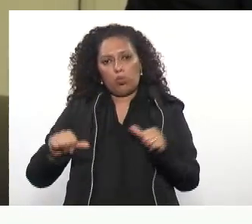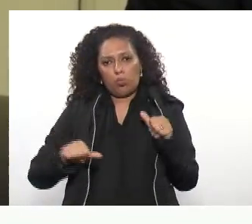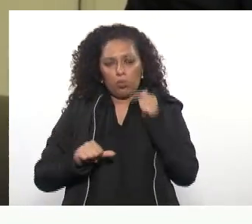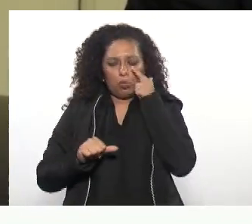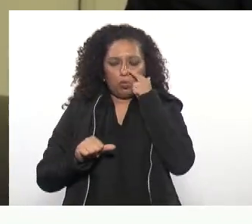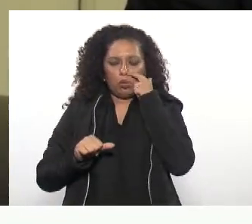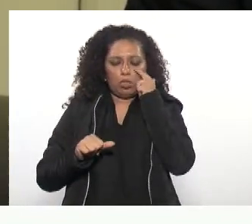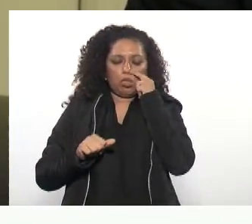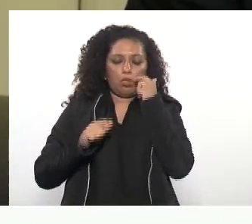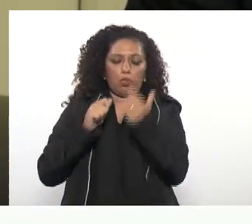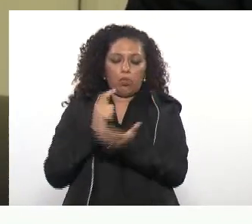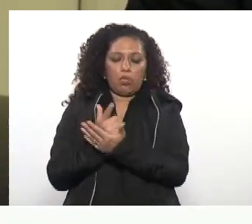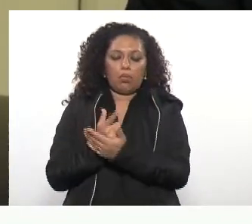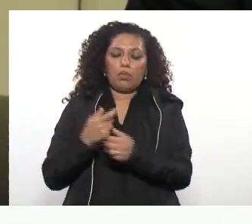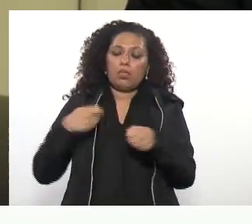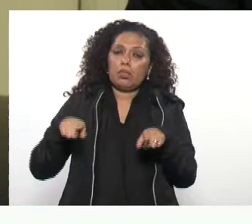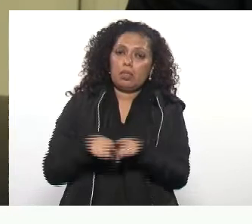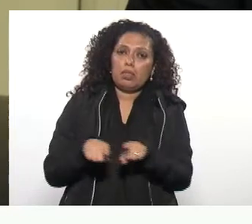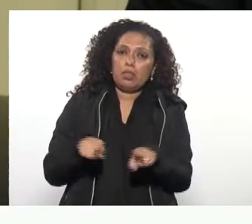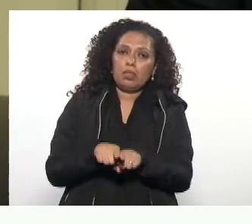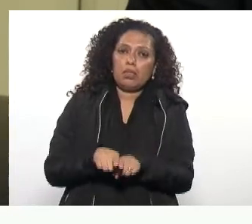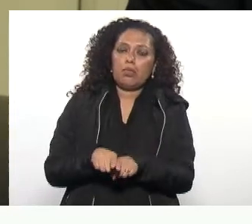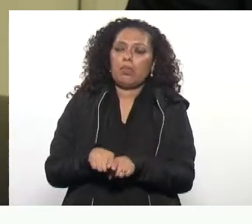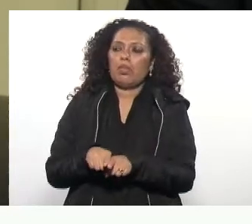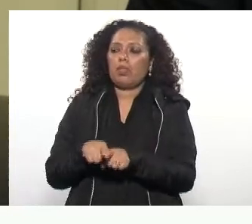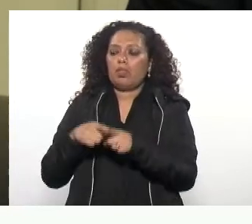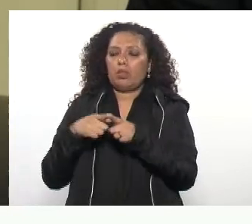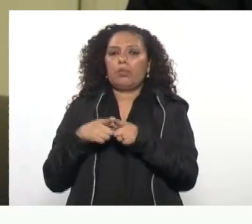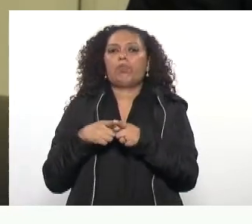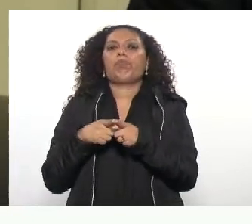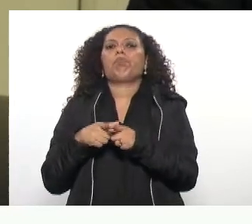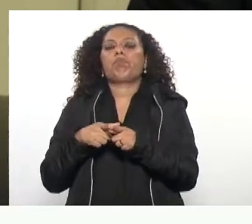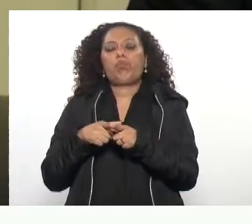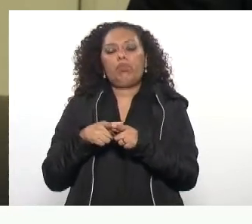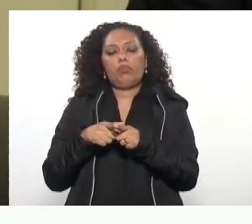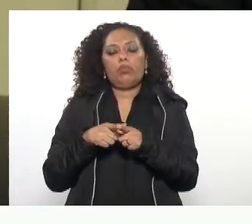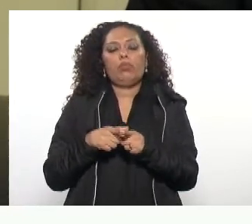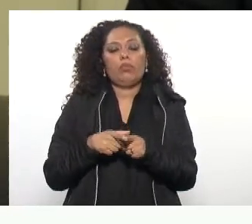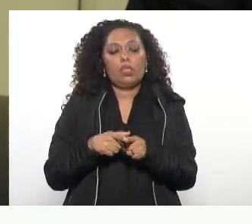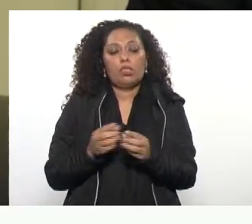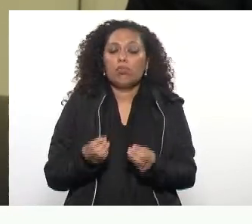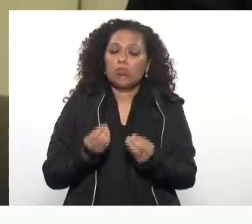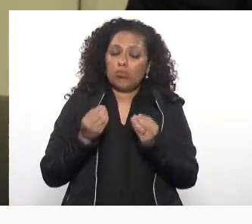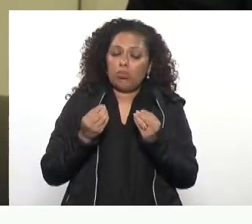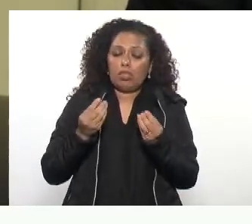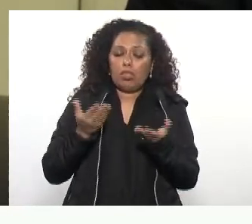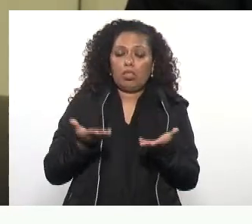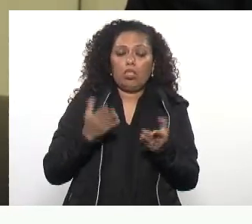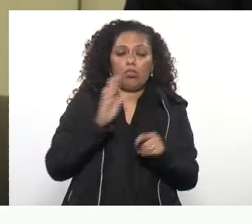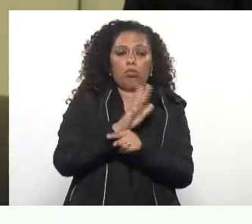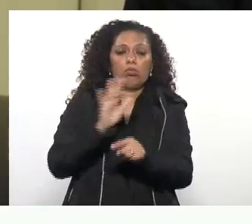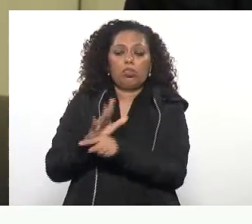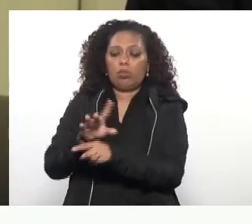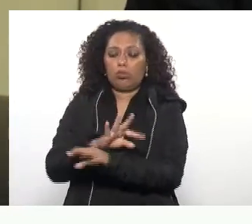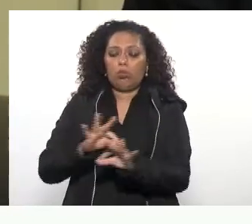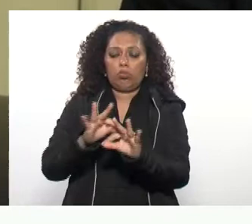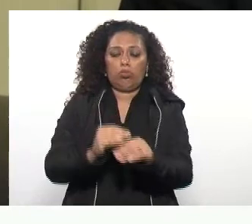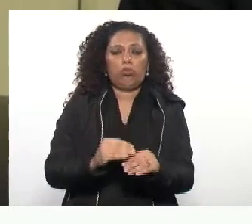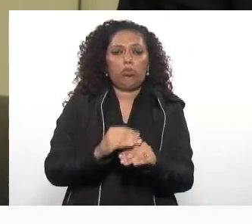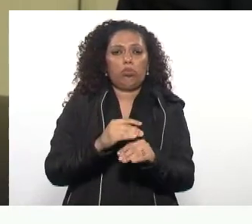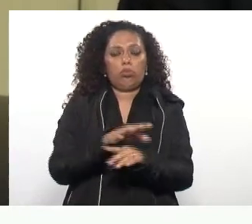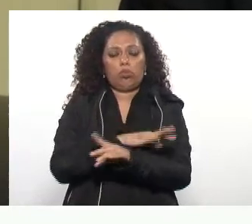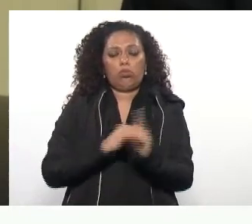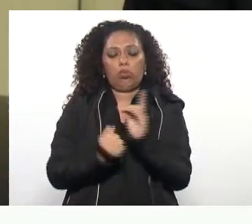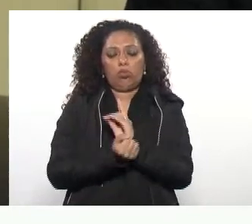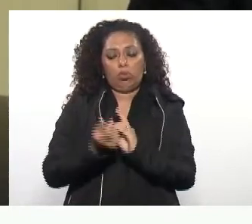e com a capacidade de permanecer a concessionária prestando um bom serviço à coletividade. Então,